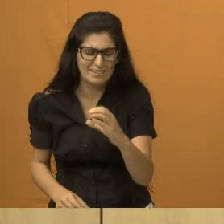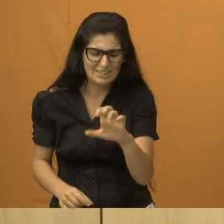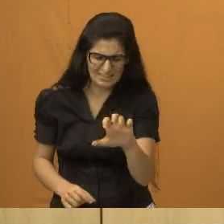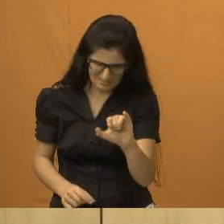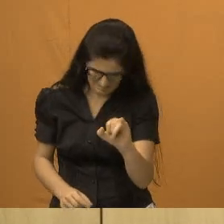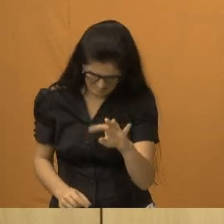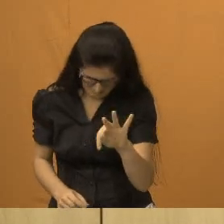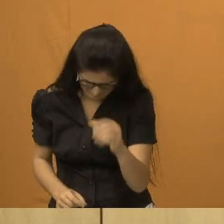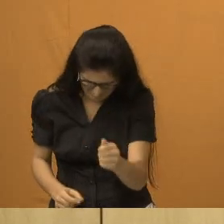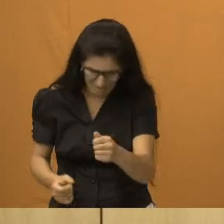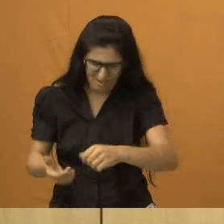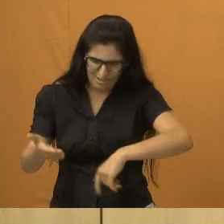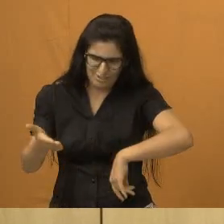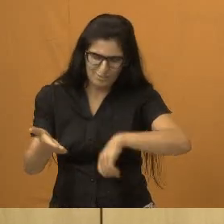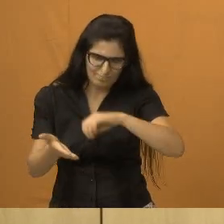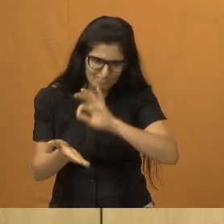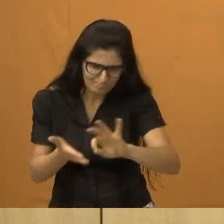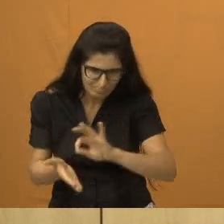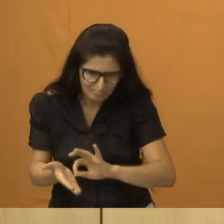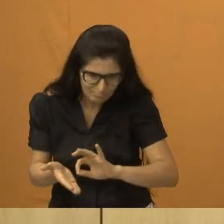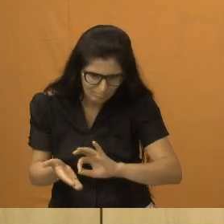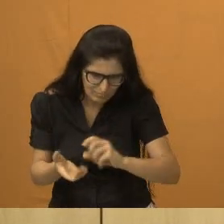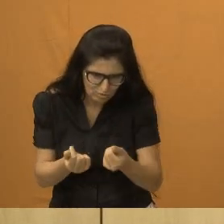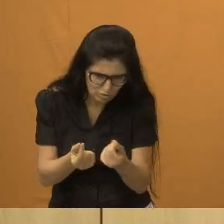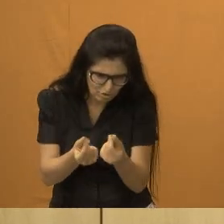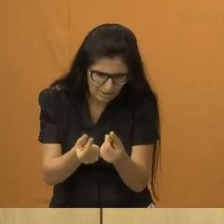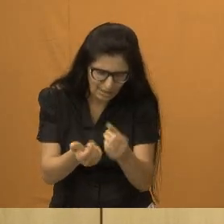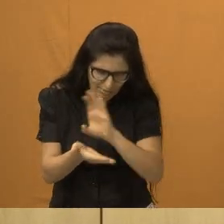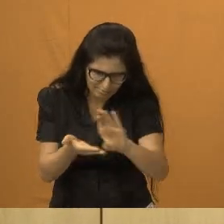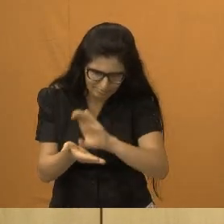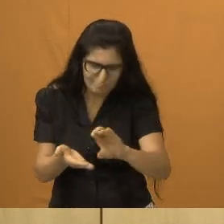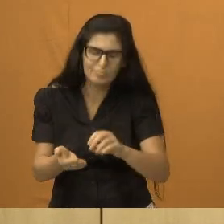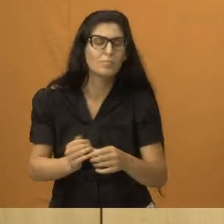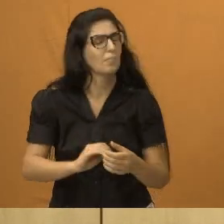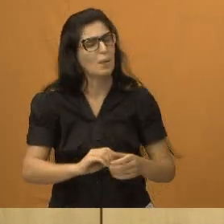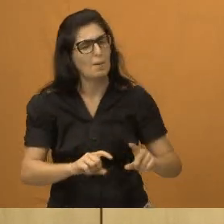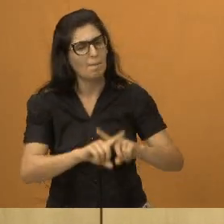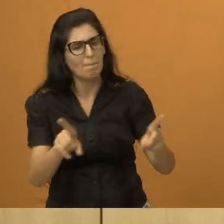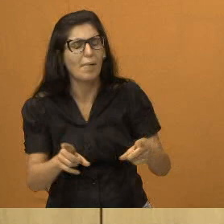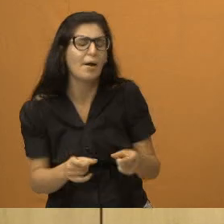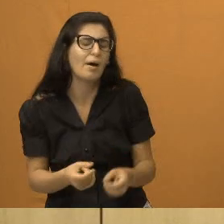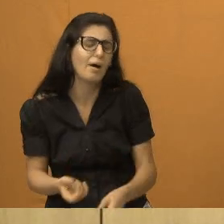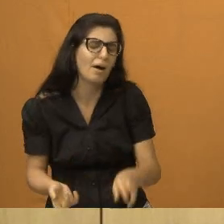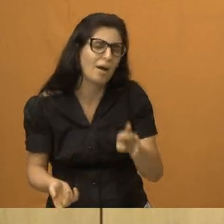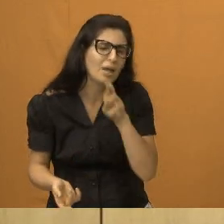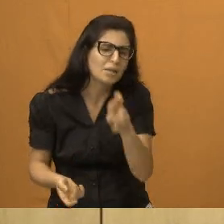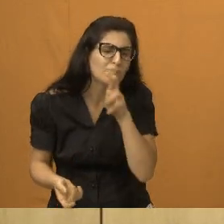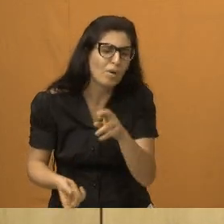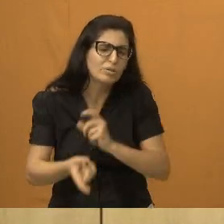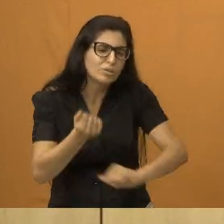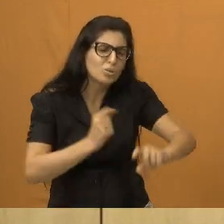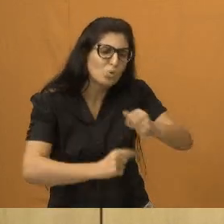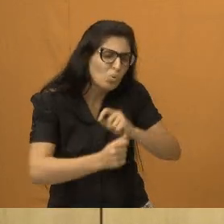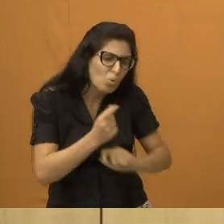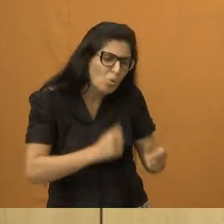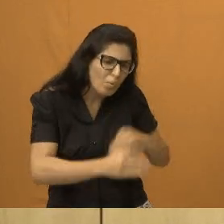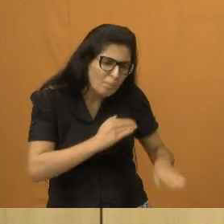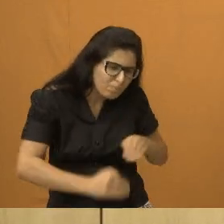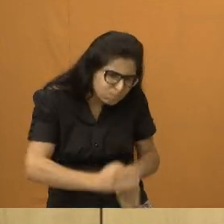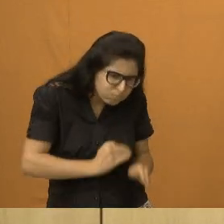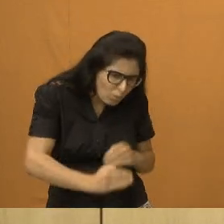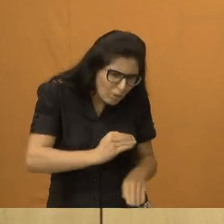ela saiu como despesa, e daí a devolução, o resultado da economia, que foi mais de 4,5 milhões,